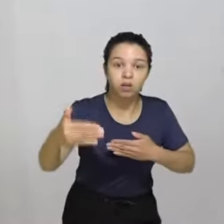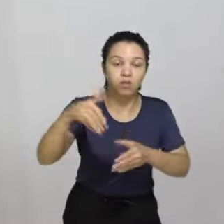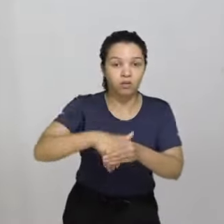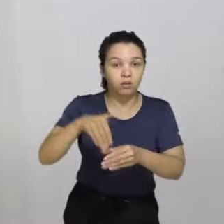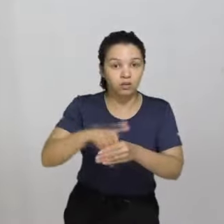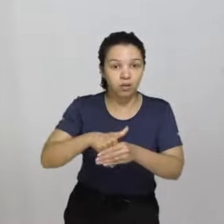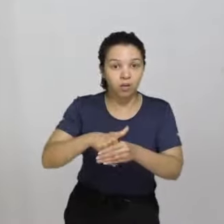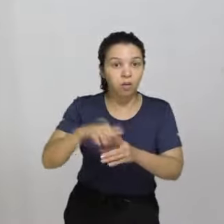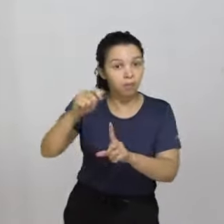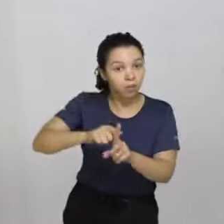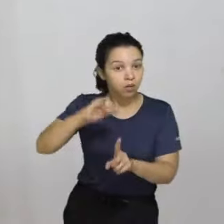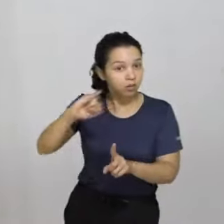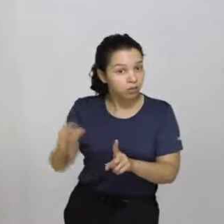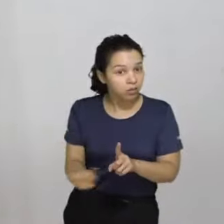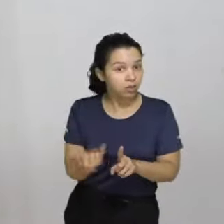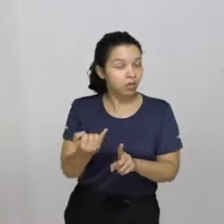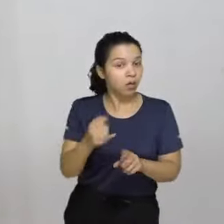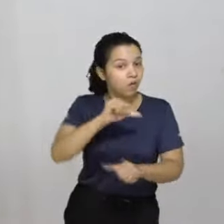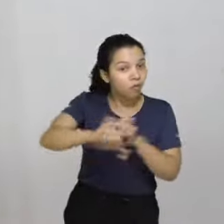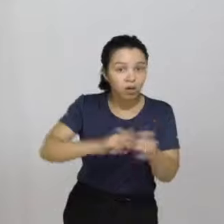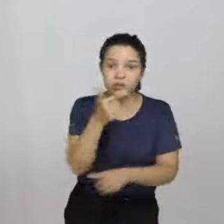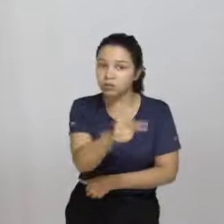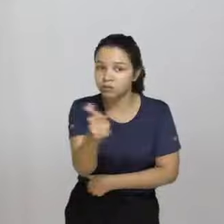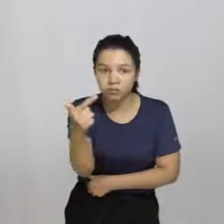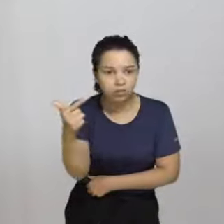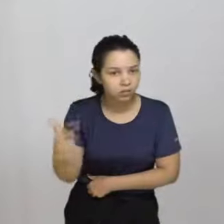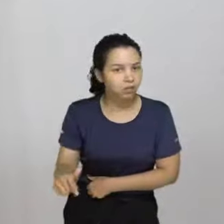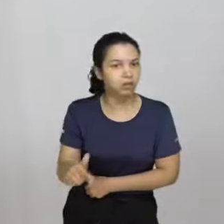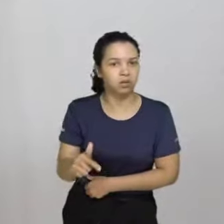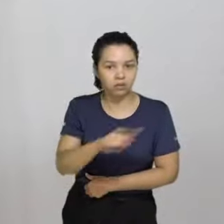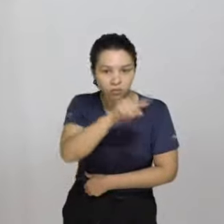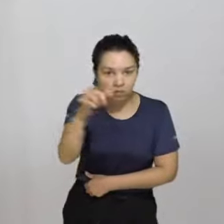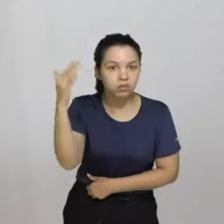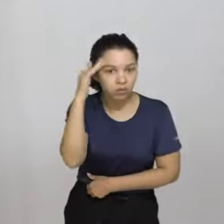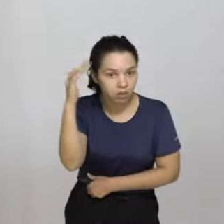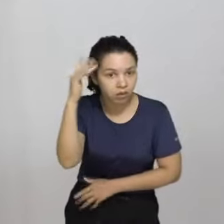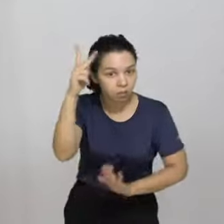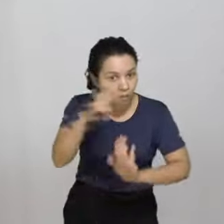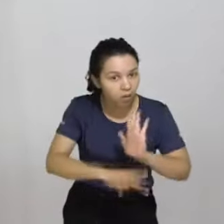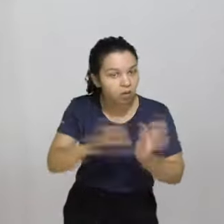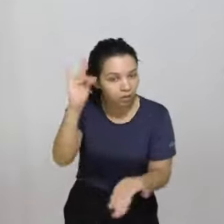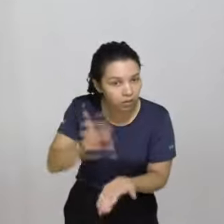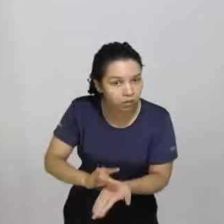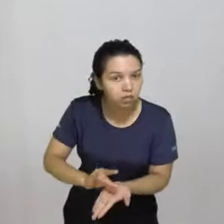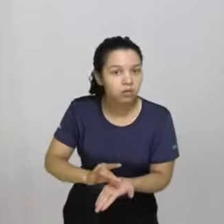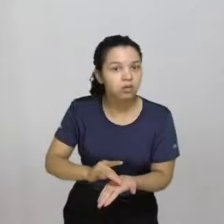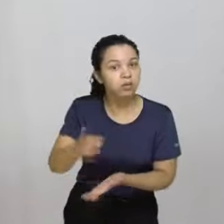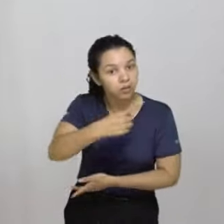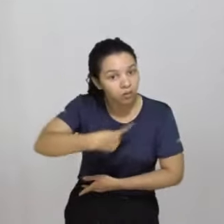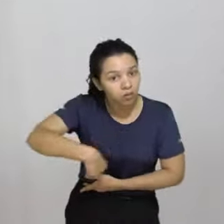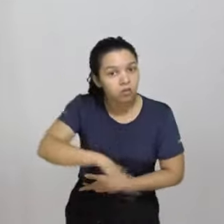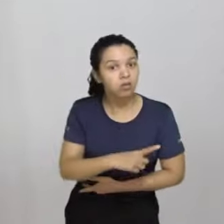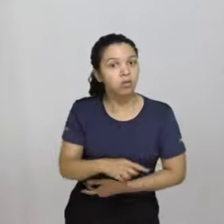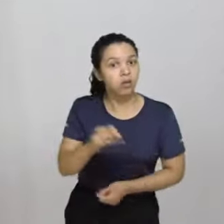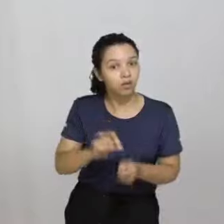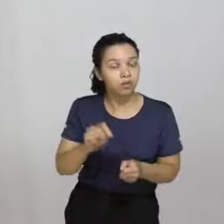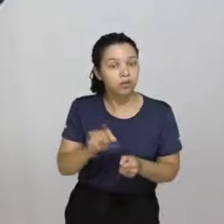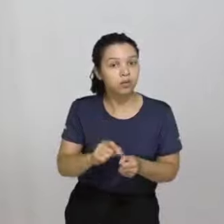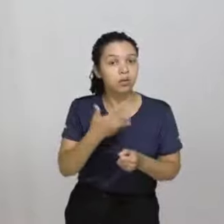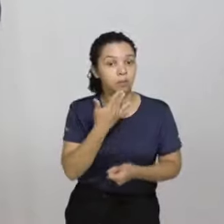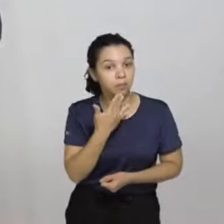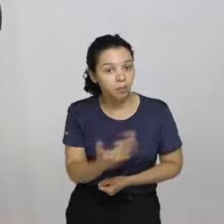não recebam a revogação dos 14%. Será que entenderam o projeto de verdade? E é isso que nós estamos fazendo. Então eu peço